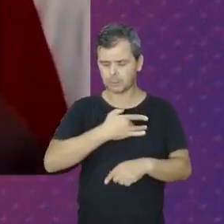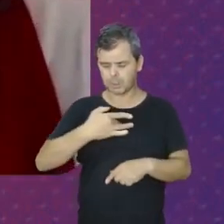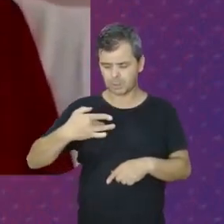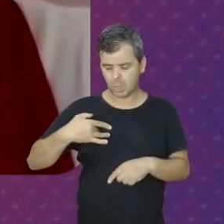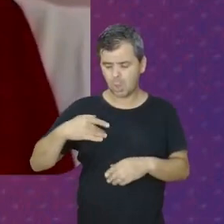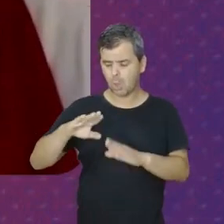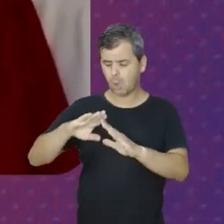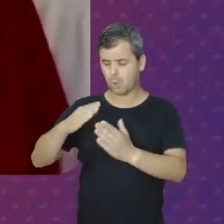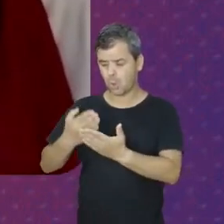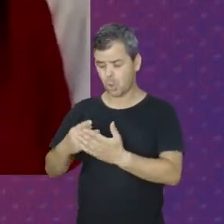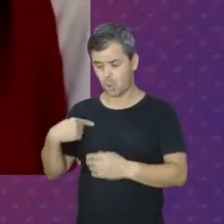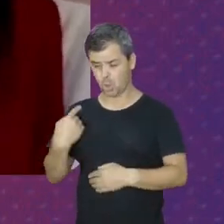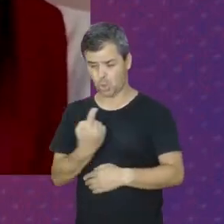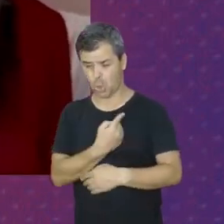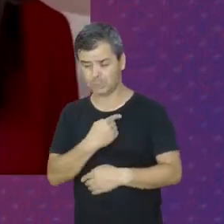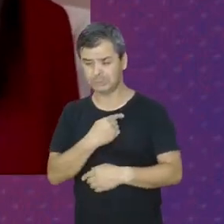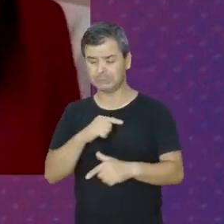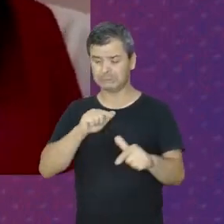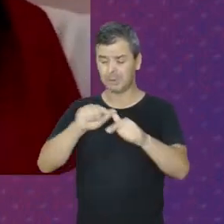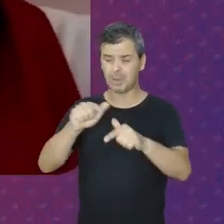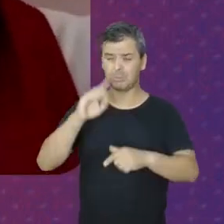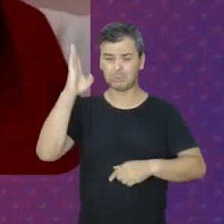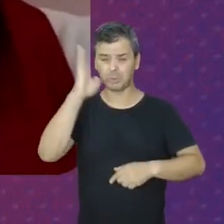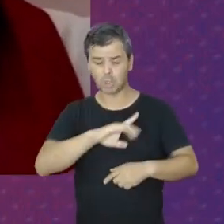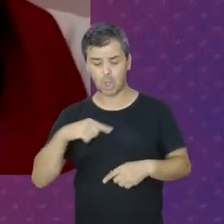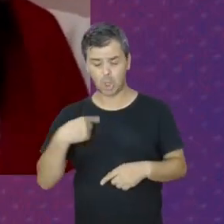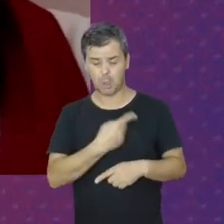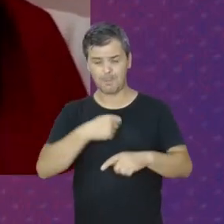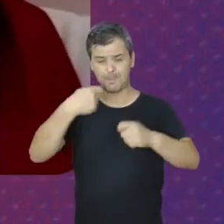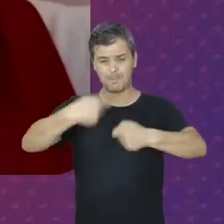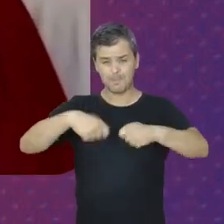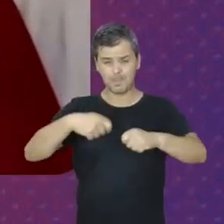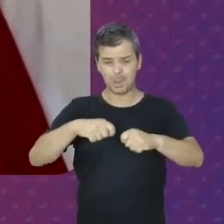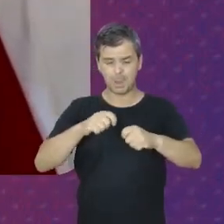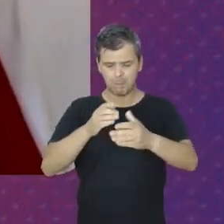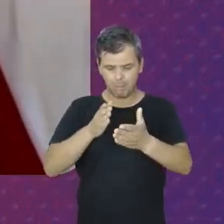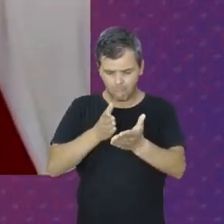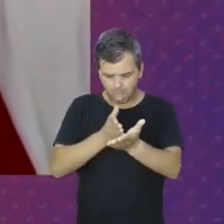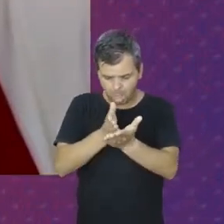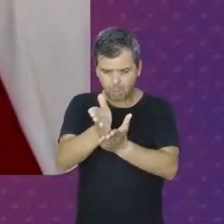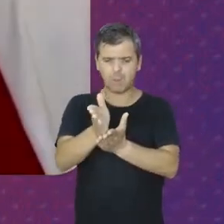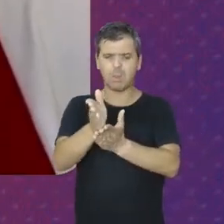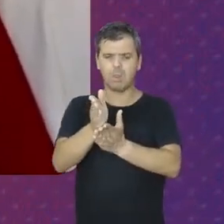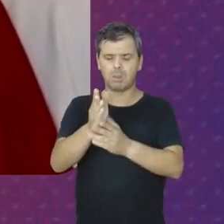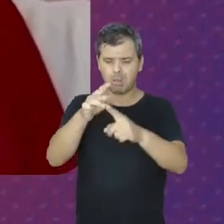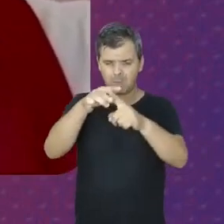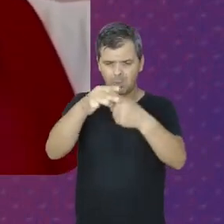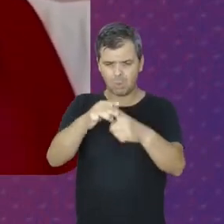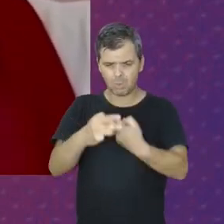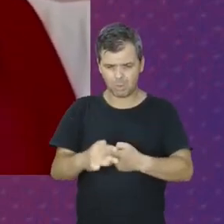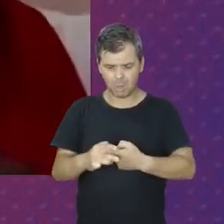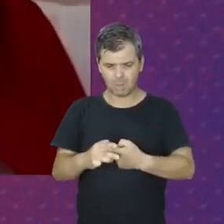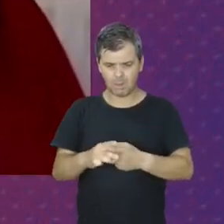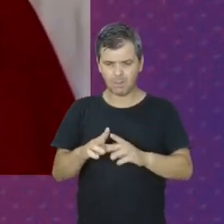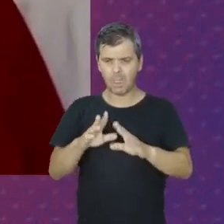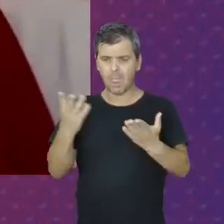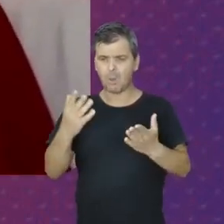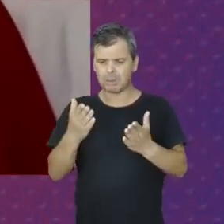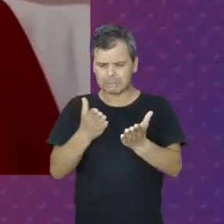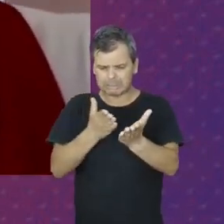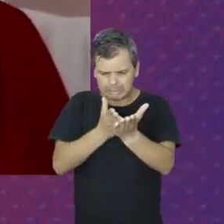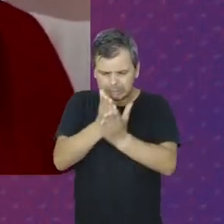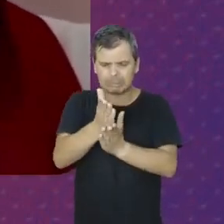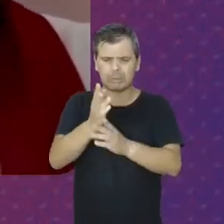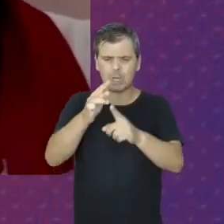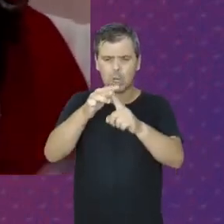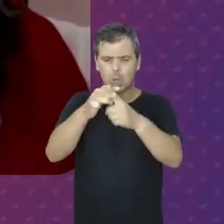trabalhamos de graça. Então, necessariamente, nós precisamos ter uma linha que corrija isso. Eu diria assim, uma régua que